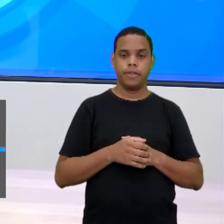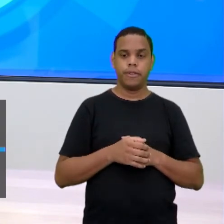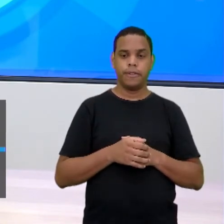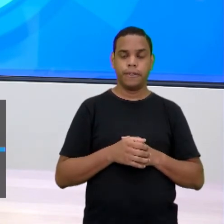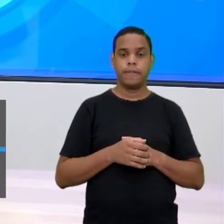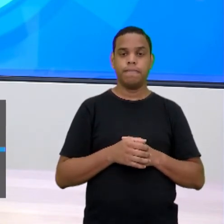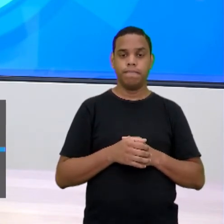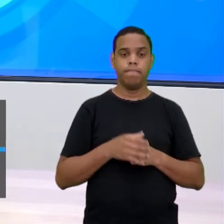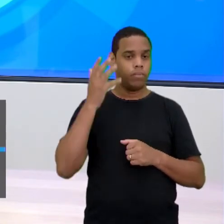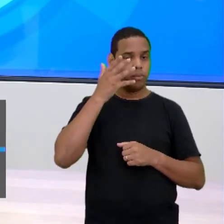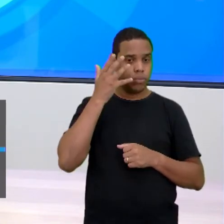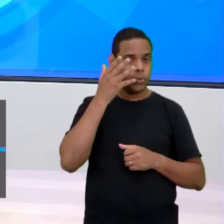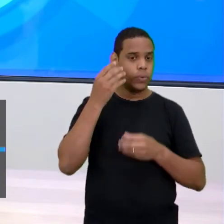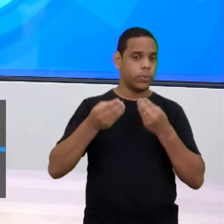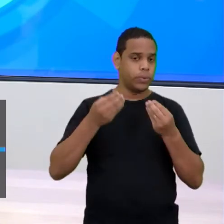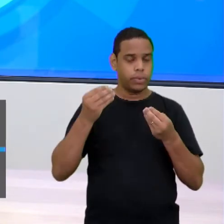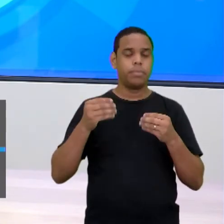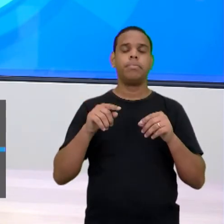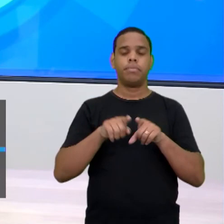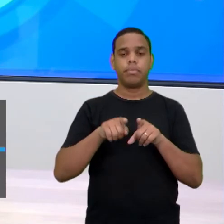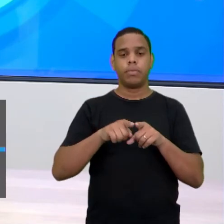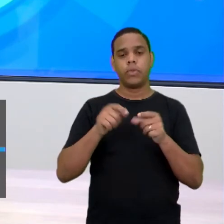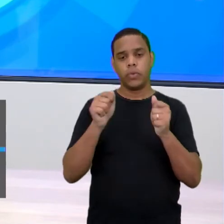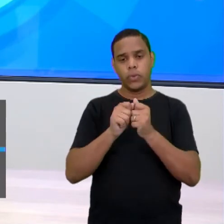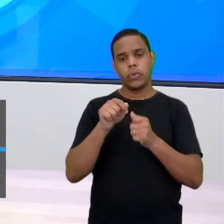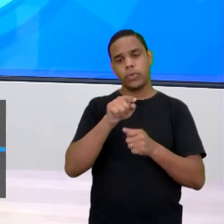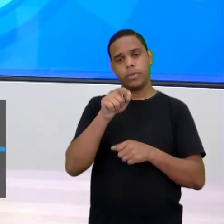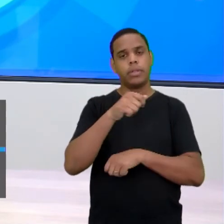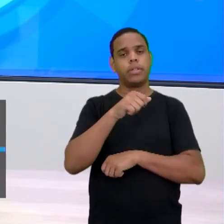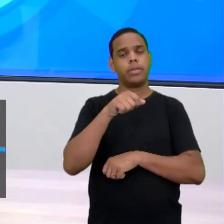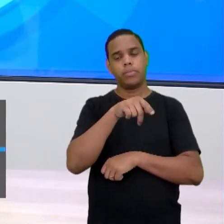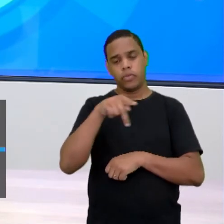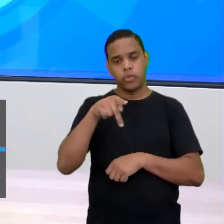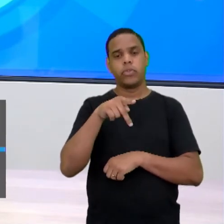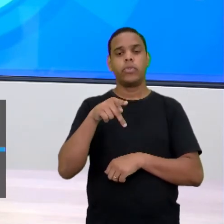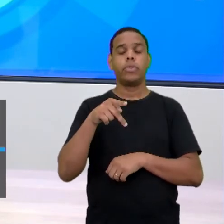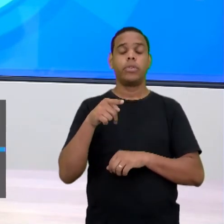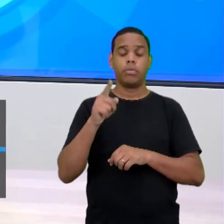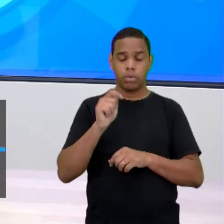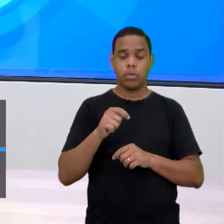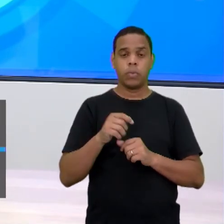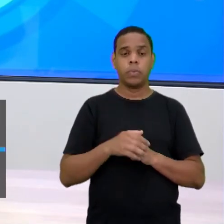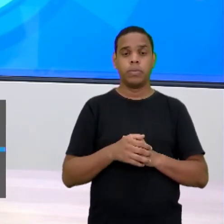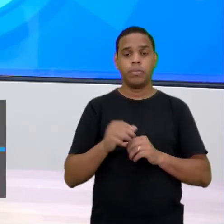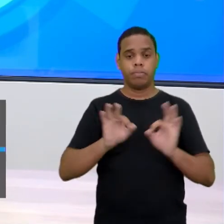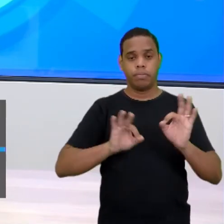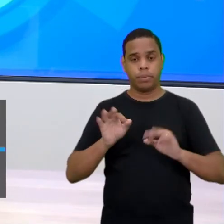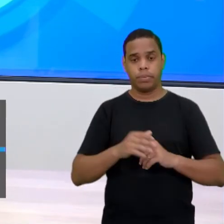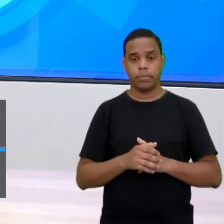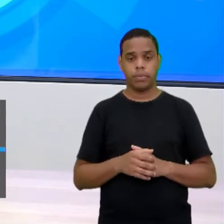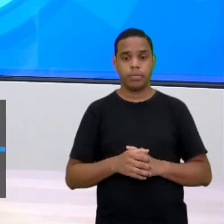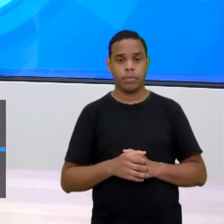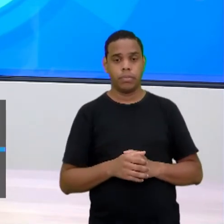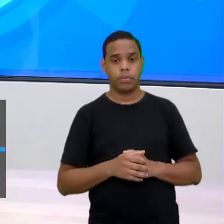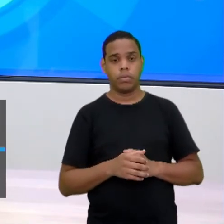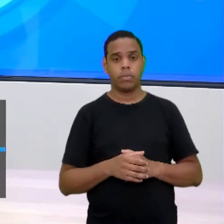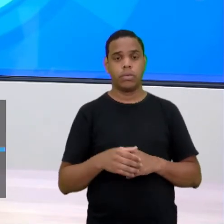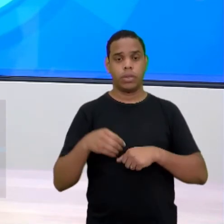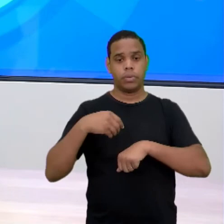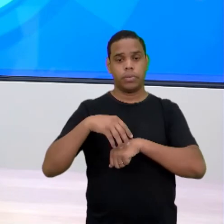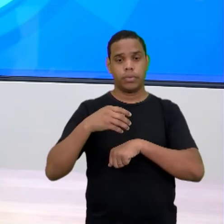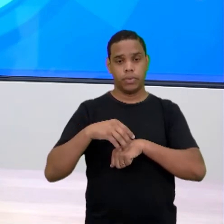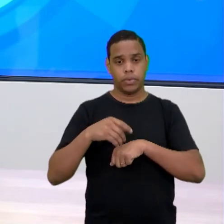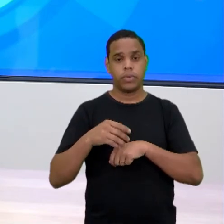nesses seminários aí, e aí logicamente junto com o seu professor vocês podem estar elaborando. Vamos lá para